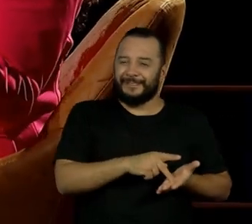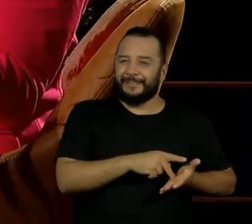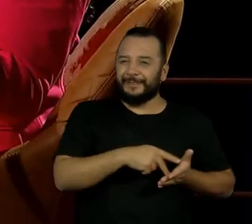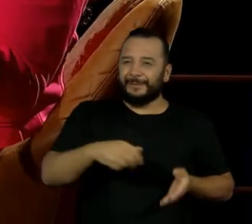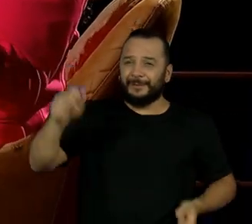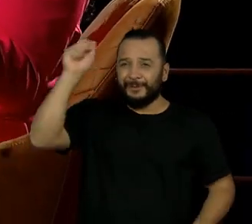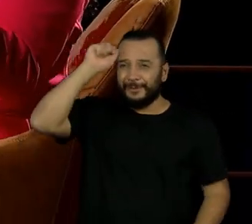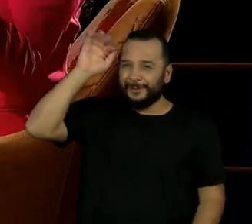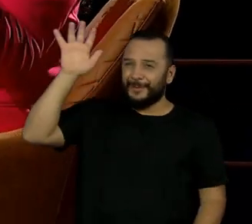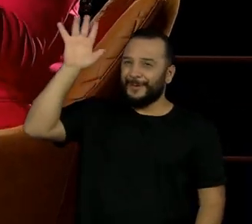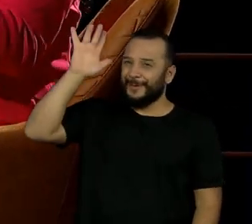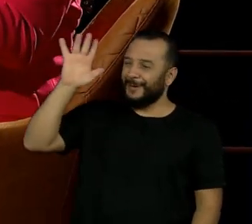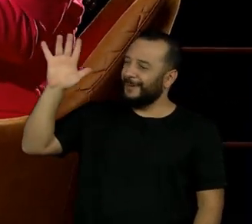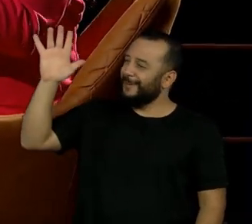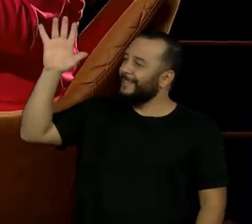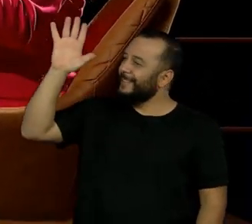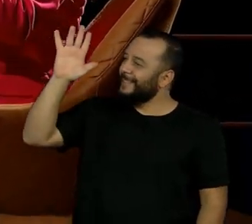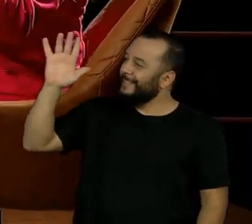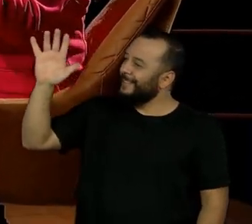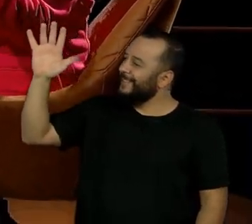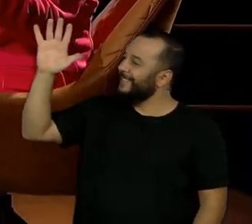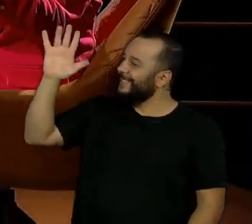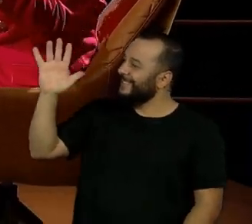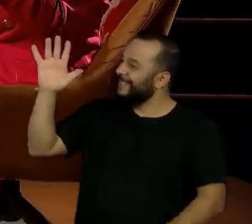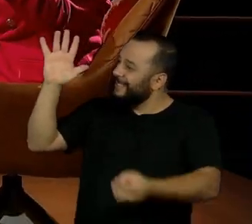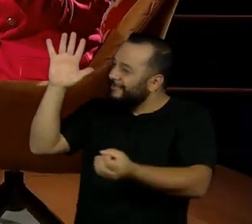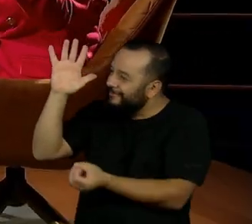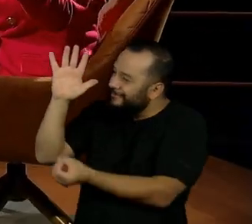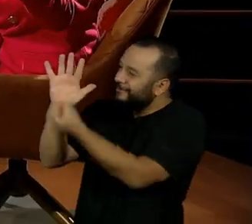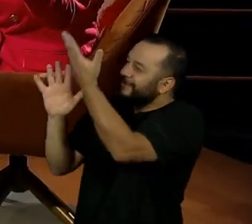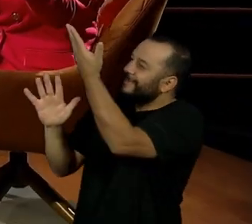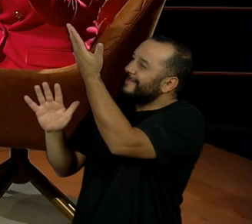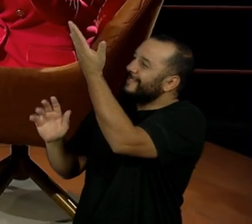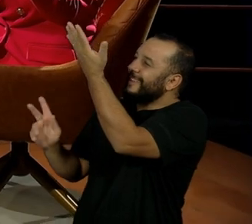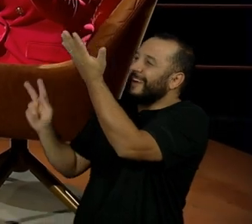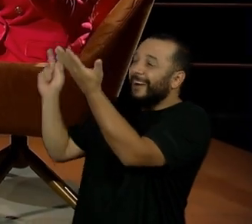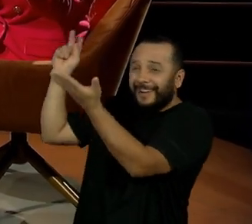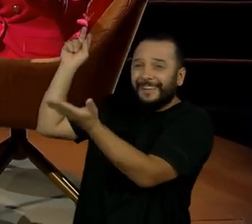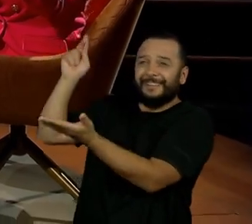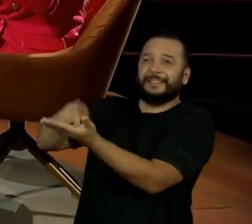sonho um sonho bem real